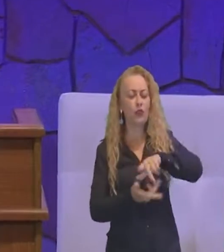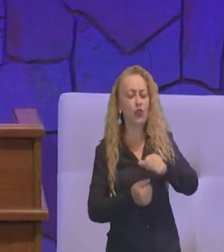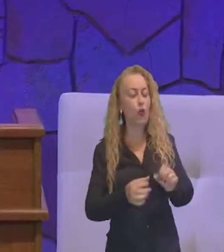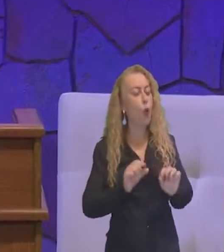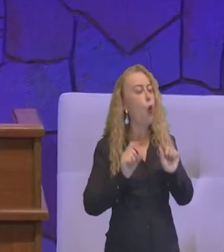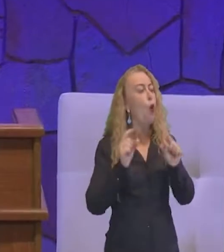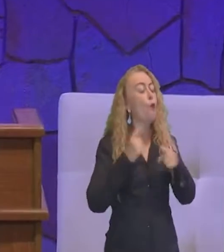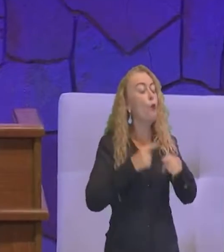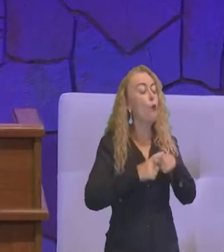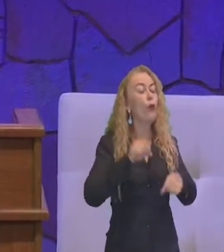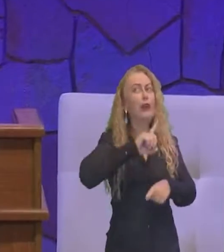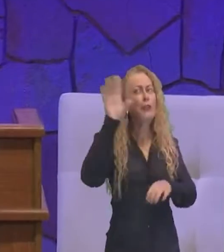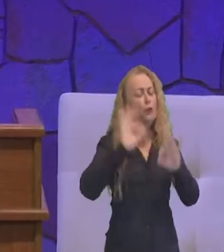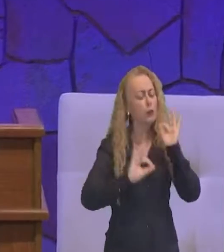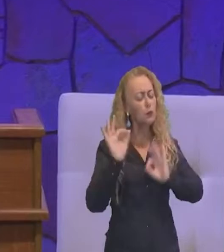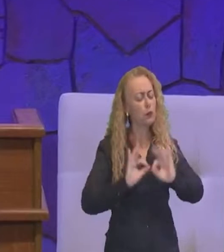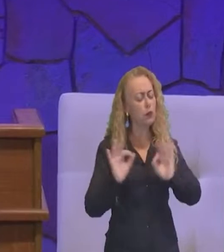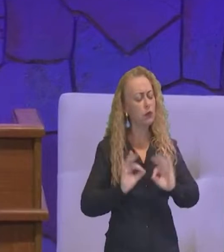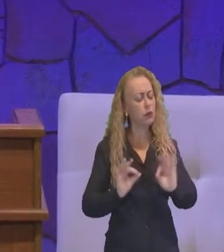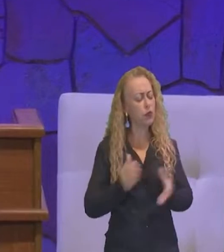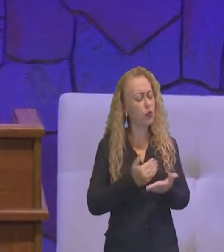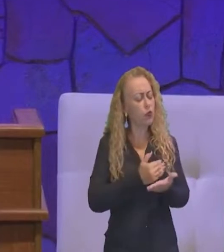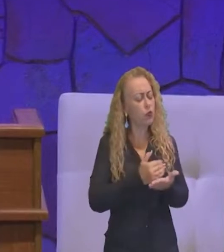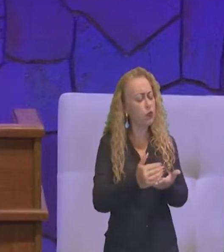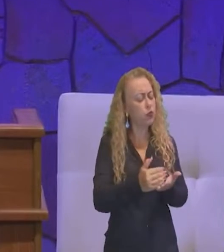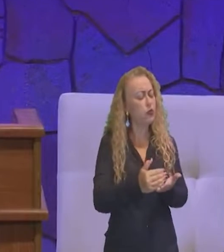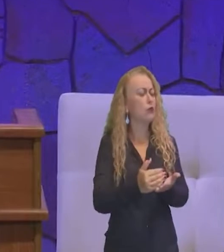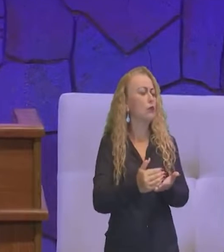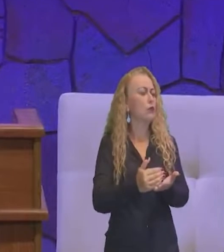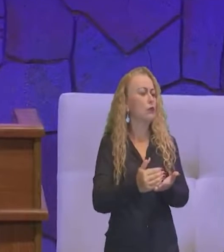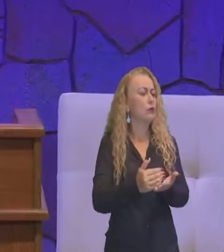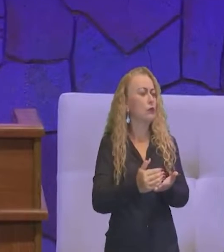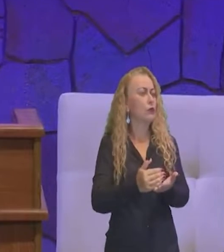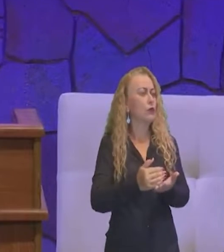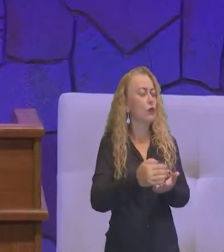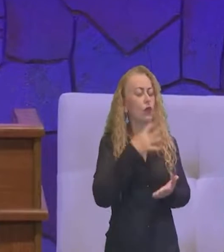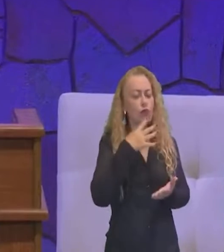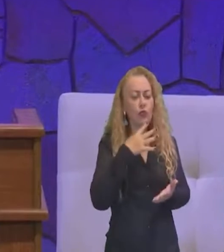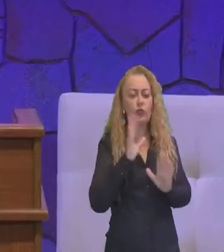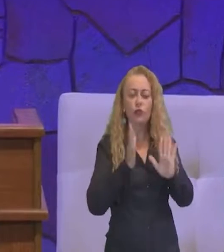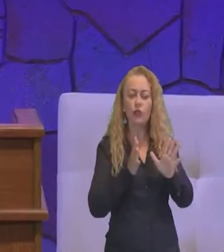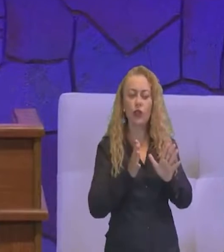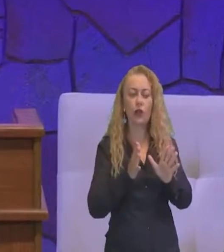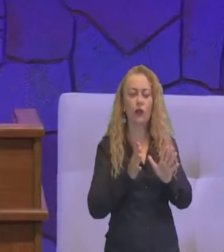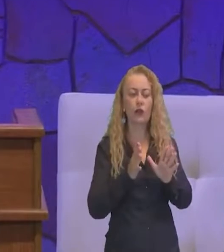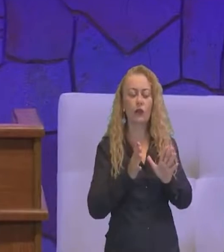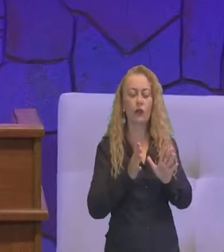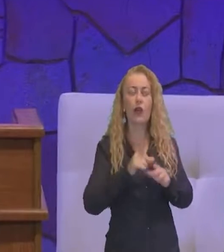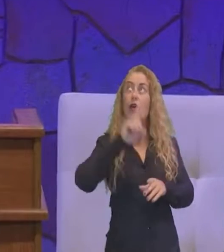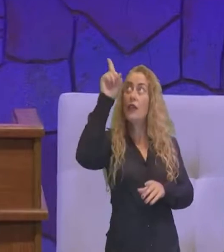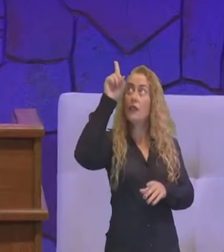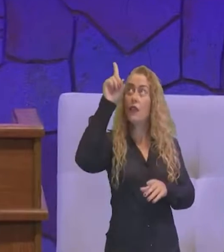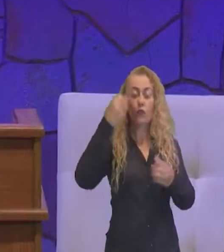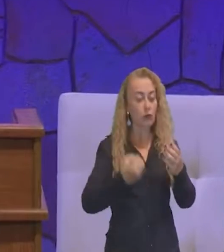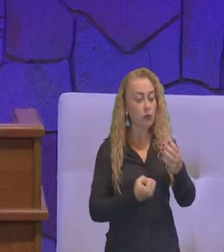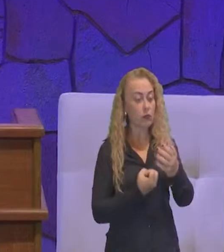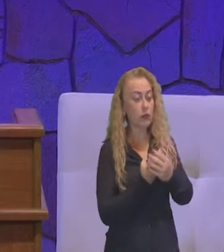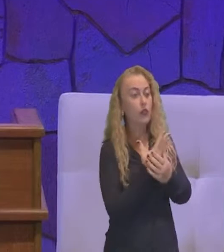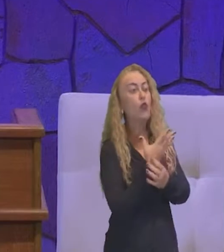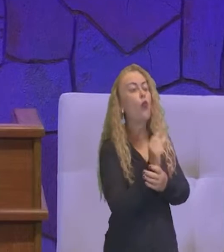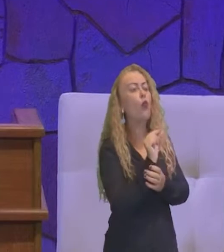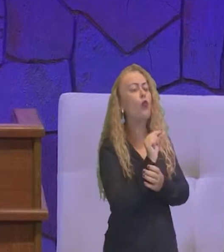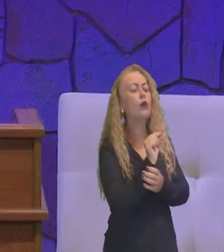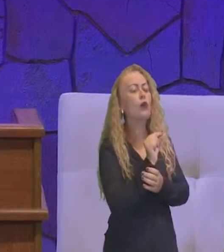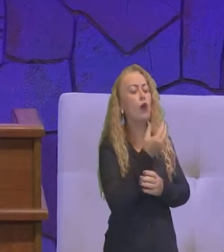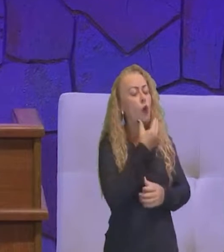planejou o casamento. E nós conhecemos tão bem o texto sagrado. Deus criou o homem. Deus criou o homem.